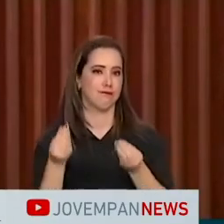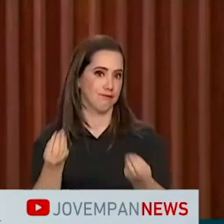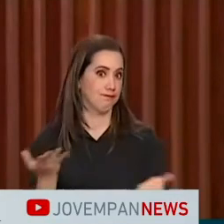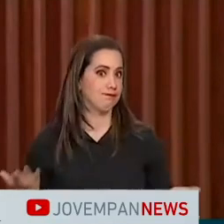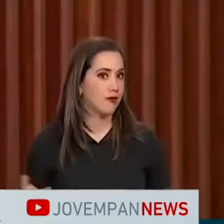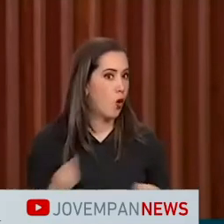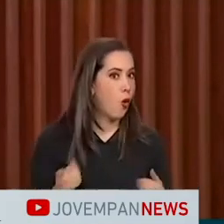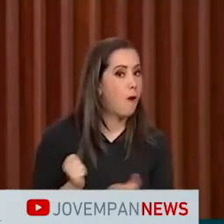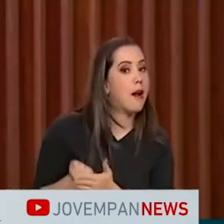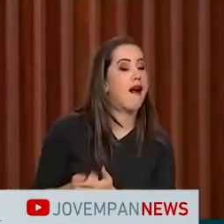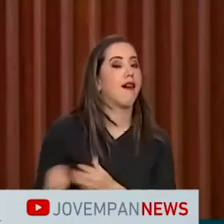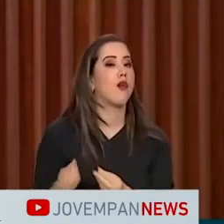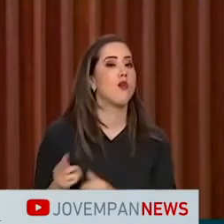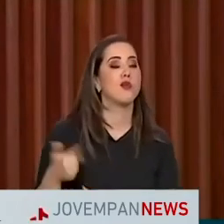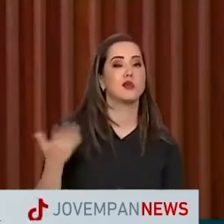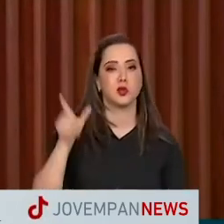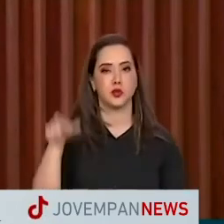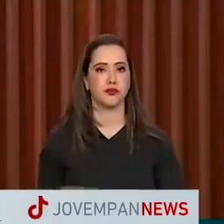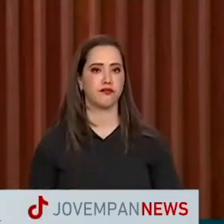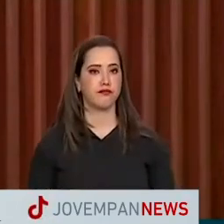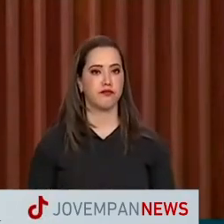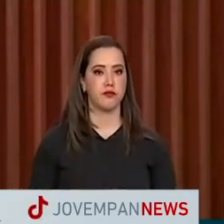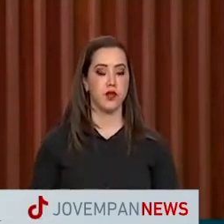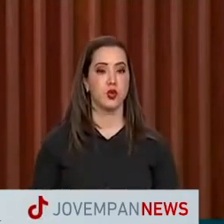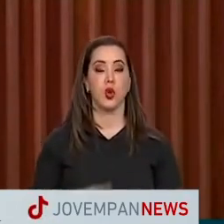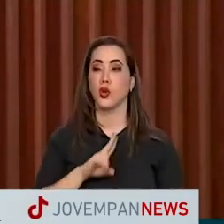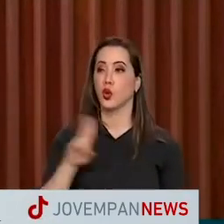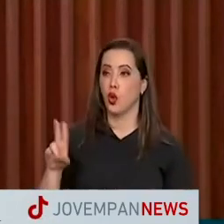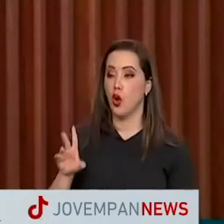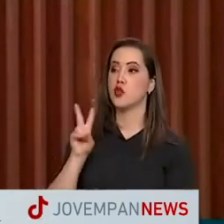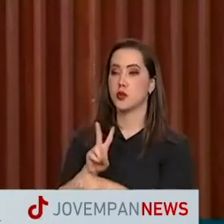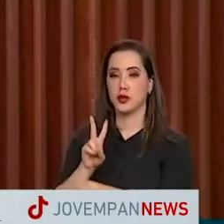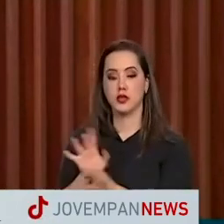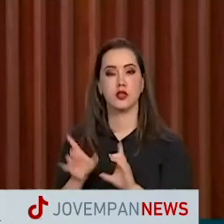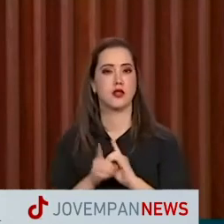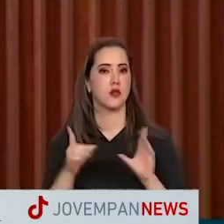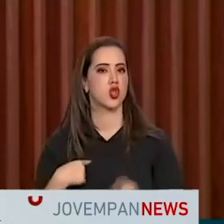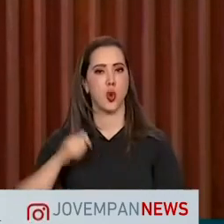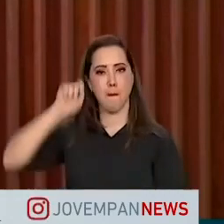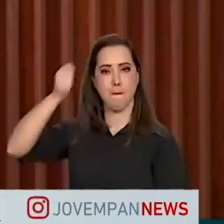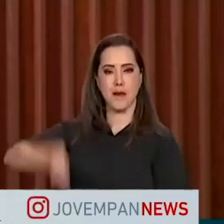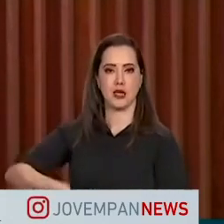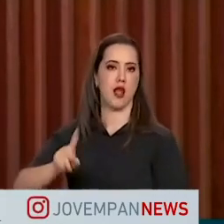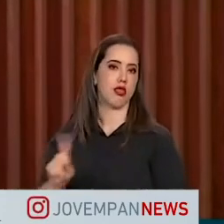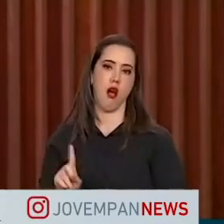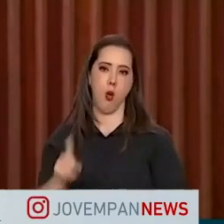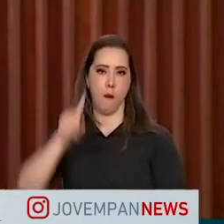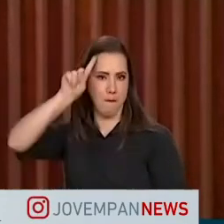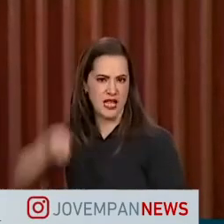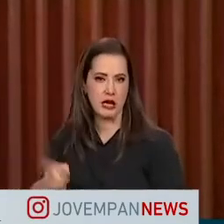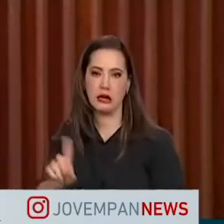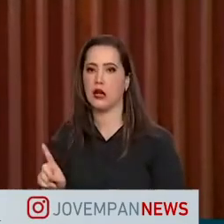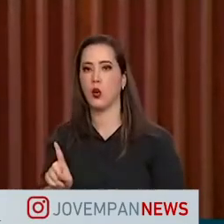em nome de defender a democracia, nós não vamos ser autoritários com ninguém, mas nós